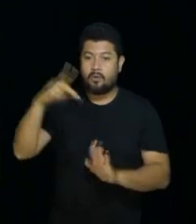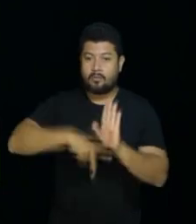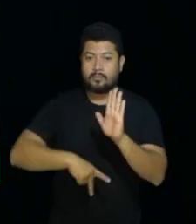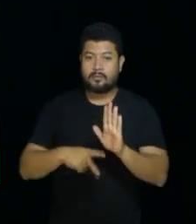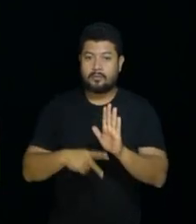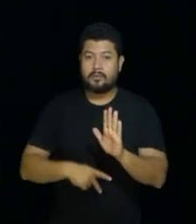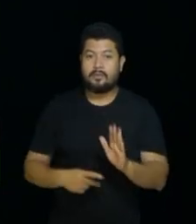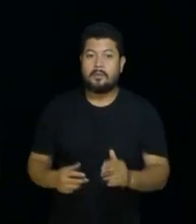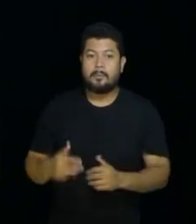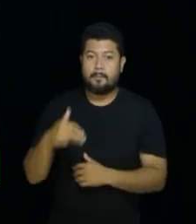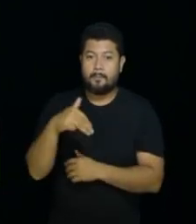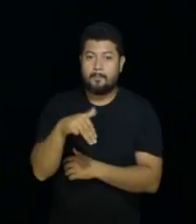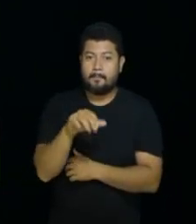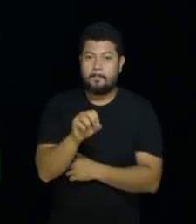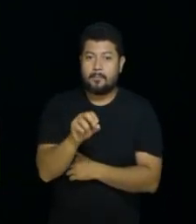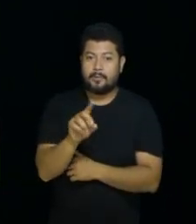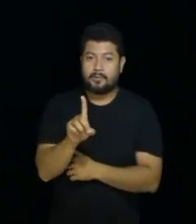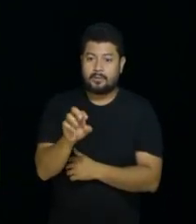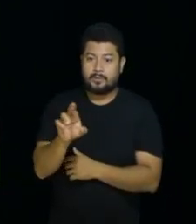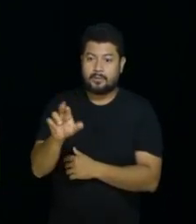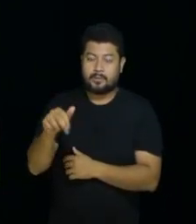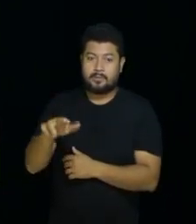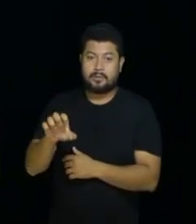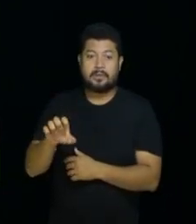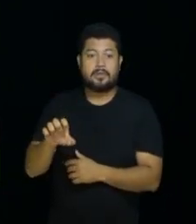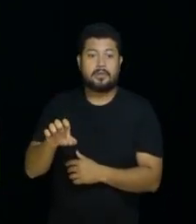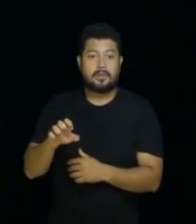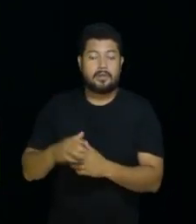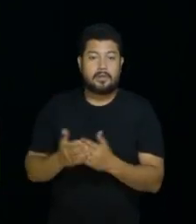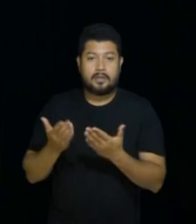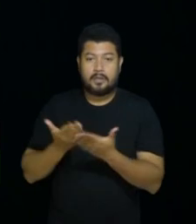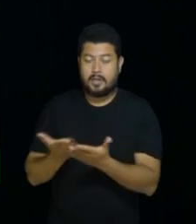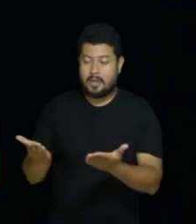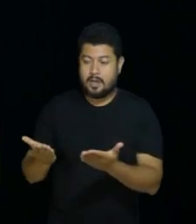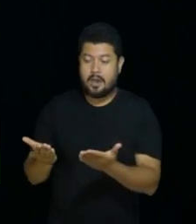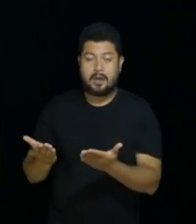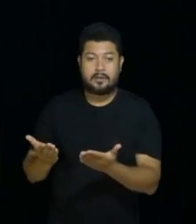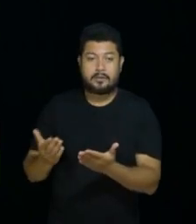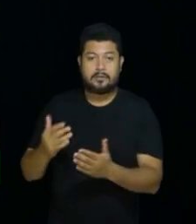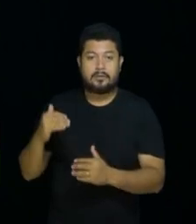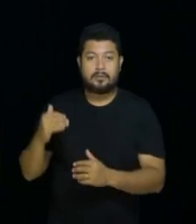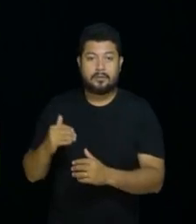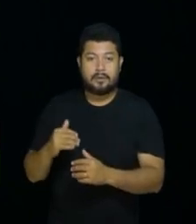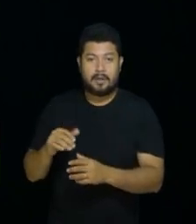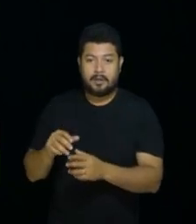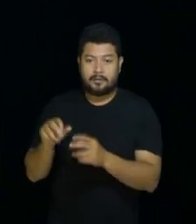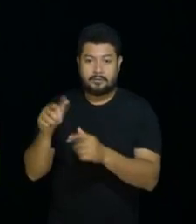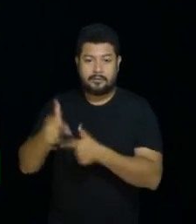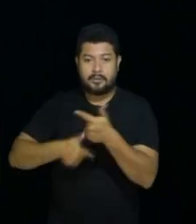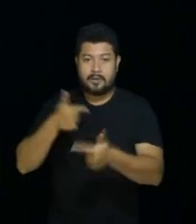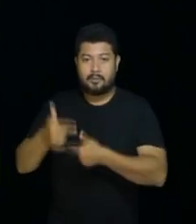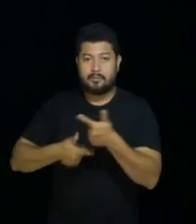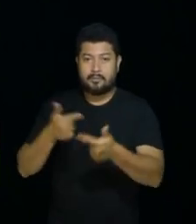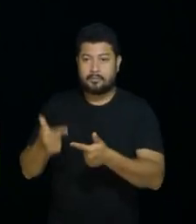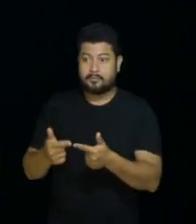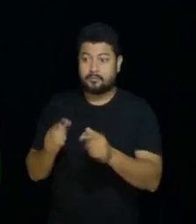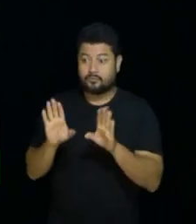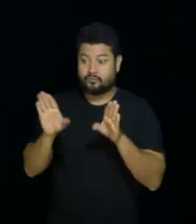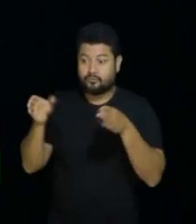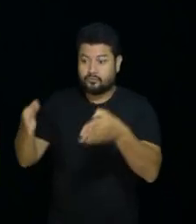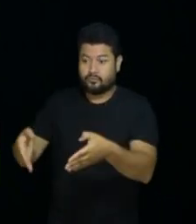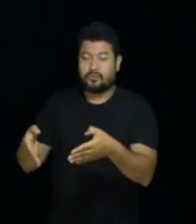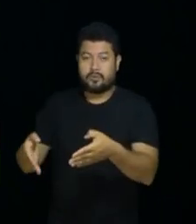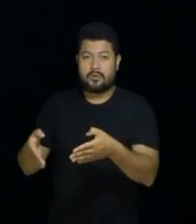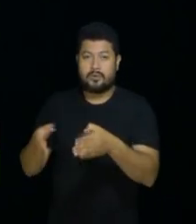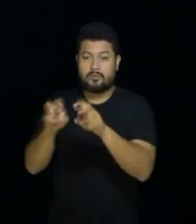Blue, que é mais desenvolvedores para Blumenau, que o objetivo desse programa também é formar especificamente desenvolvedores para que eles possam entrar nas